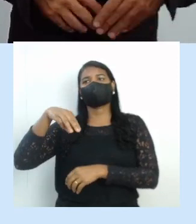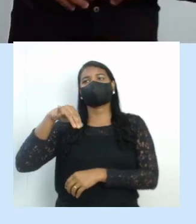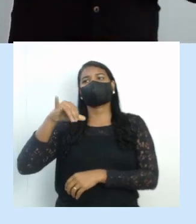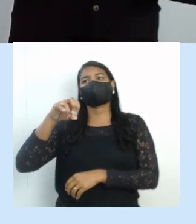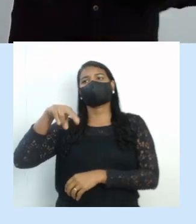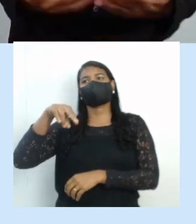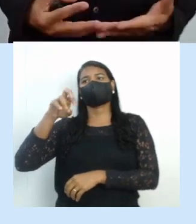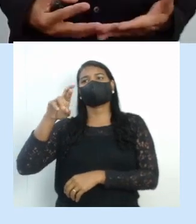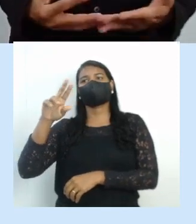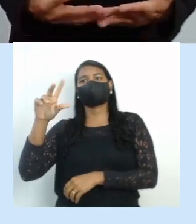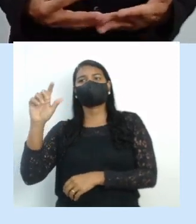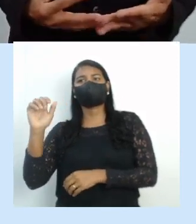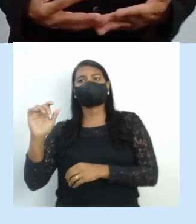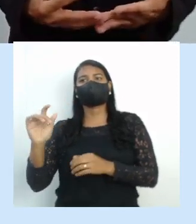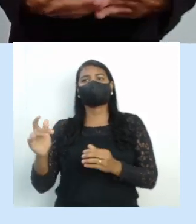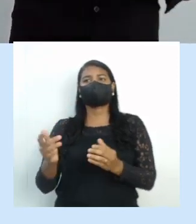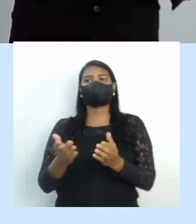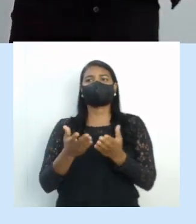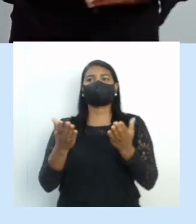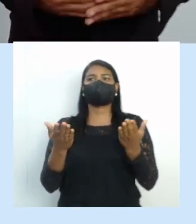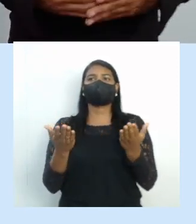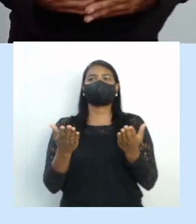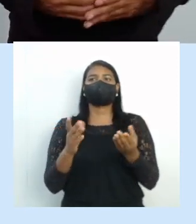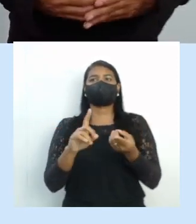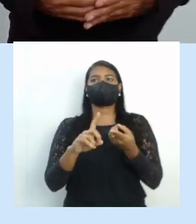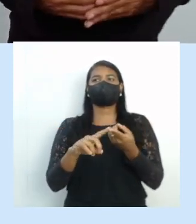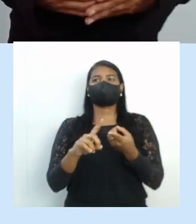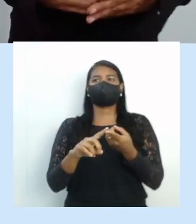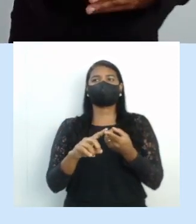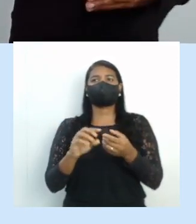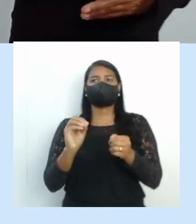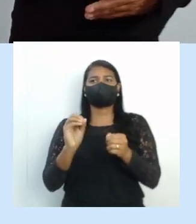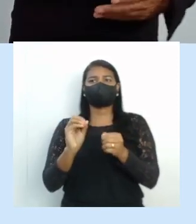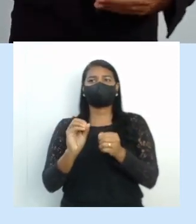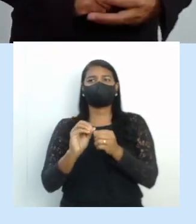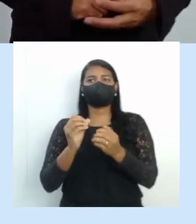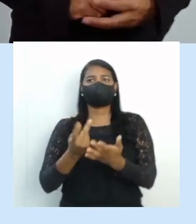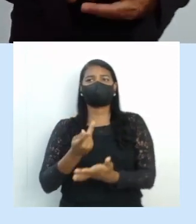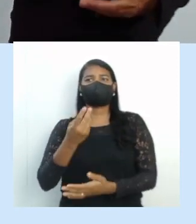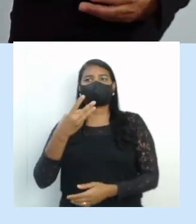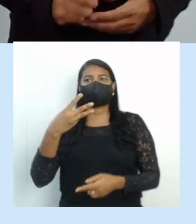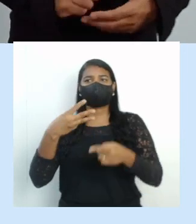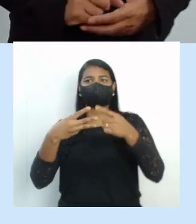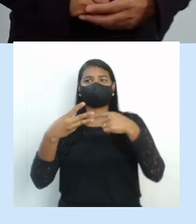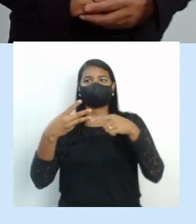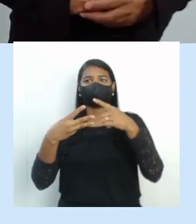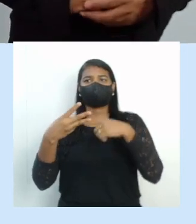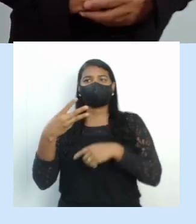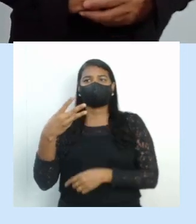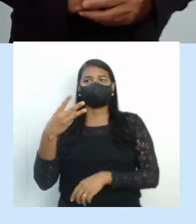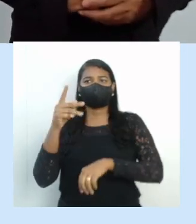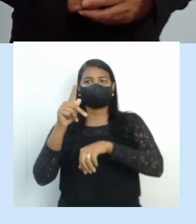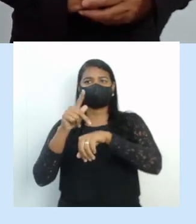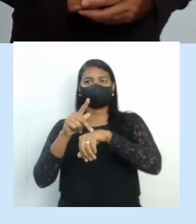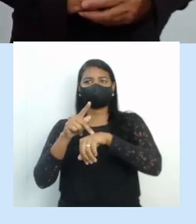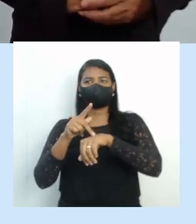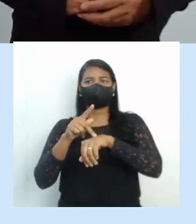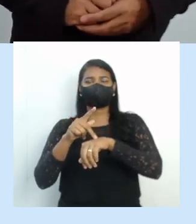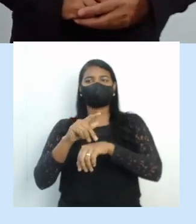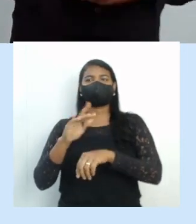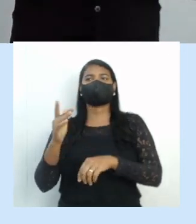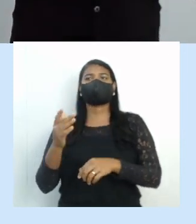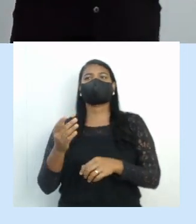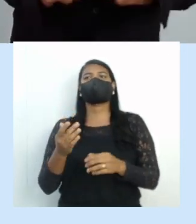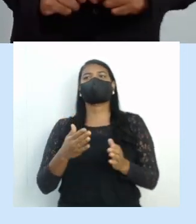vai propiciar também a existência aí de três principais tipos de rochas, que a gente chama